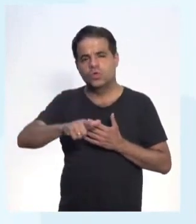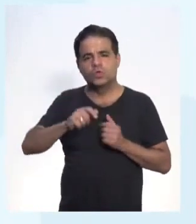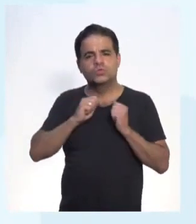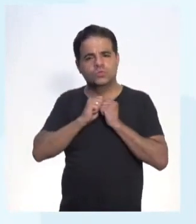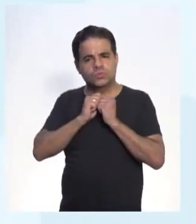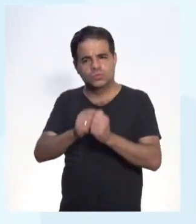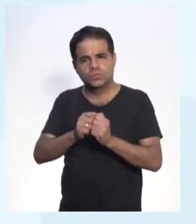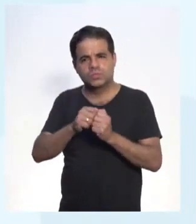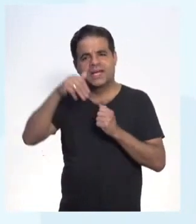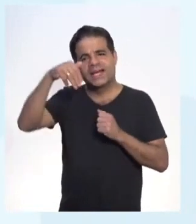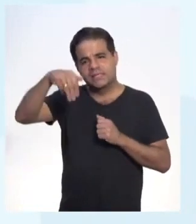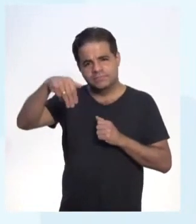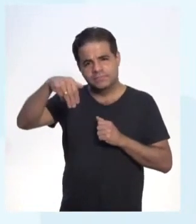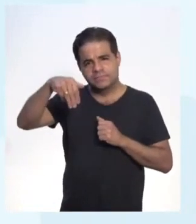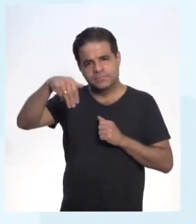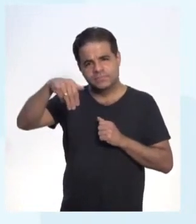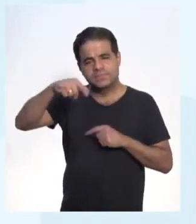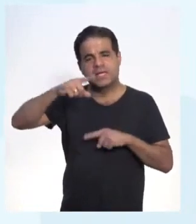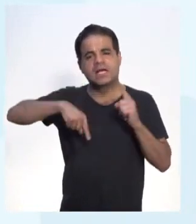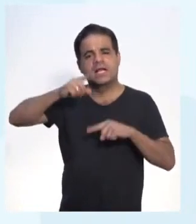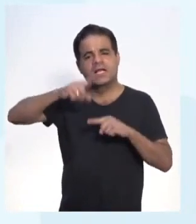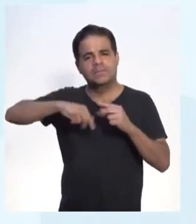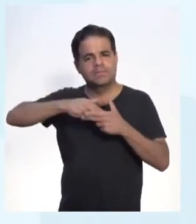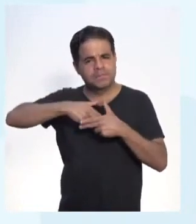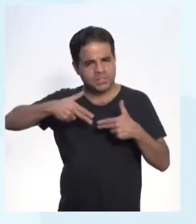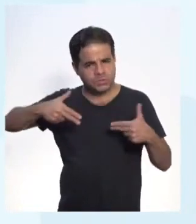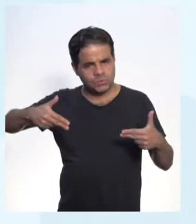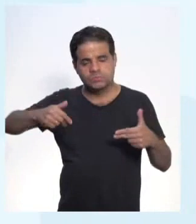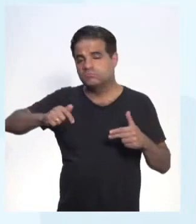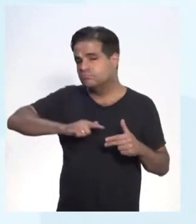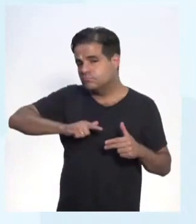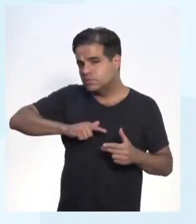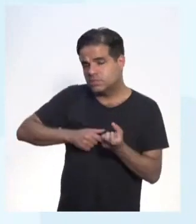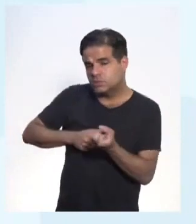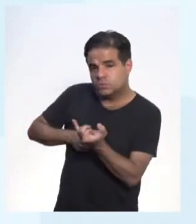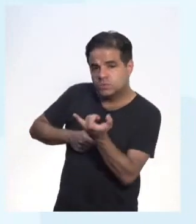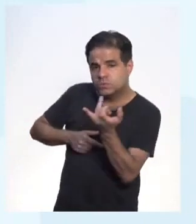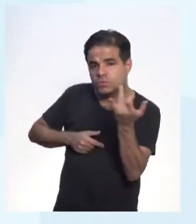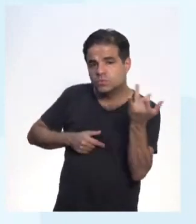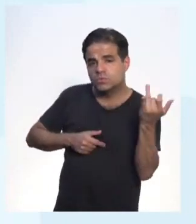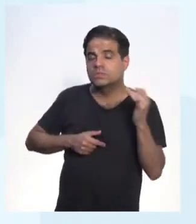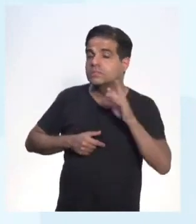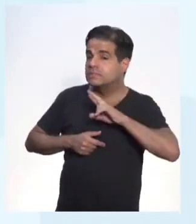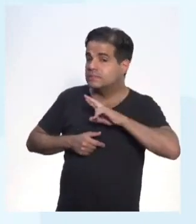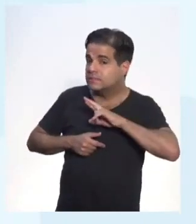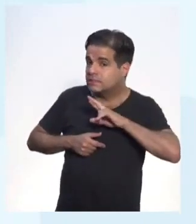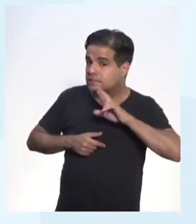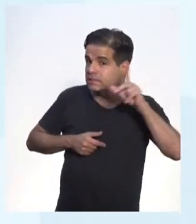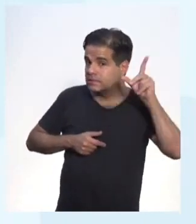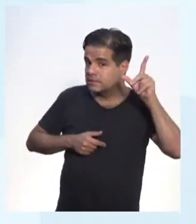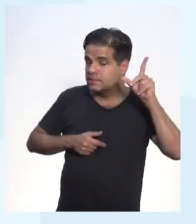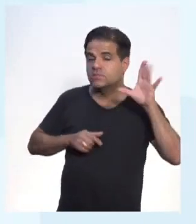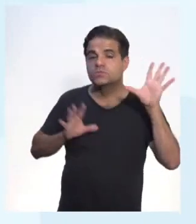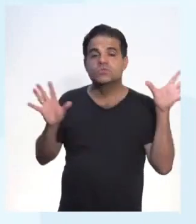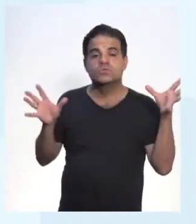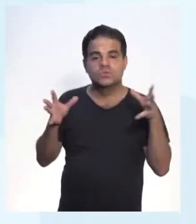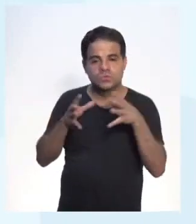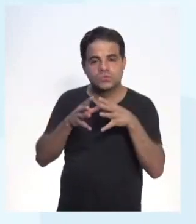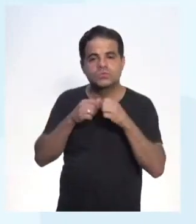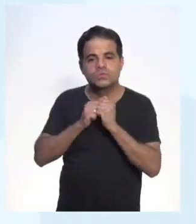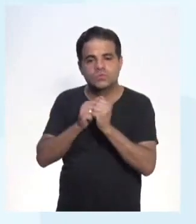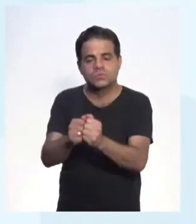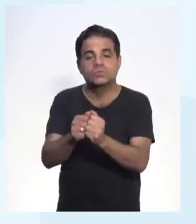com M elementos. Tem quantidades diferentes, são